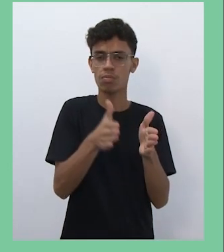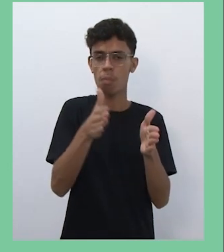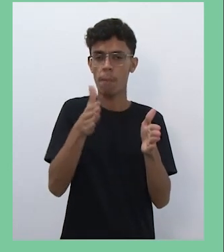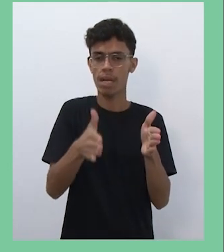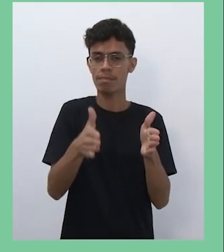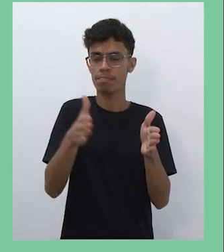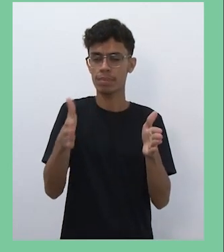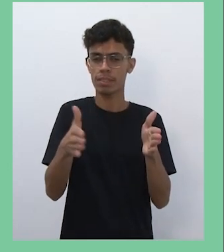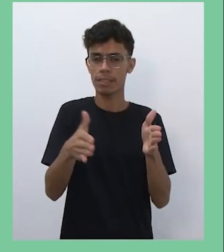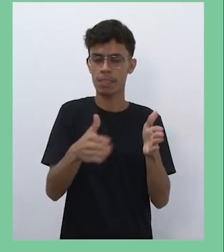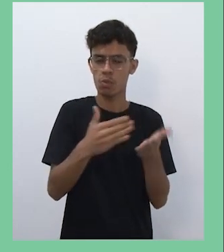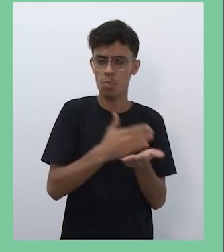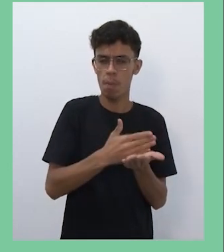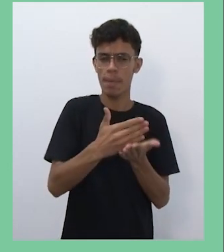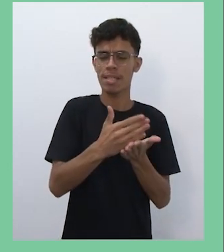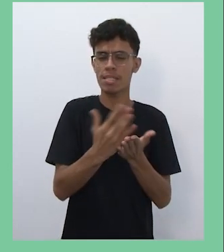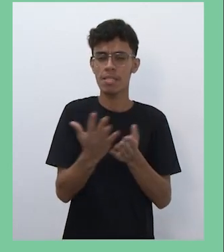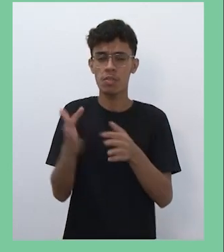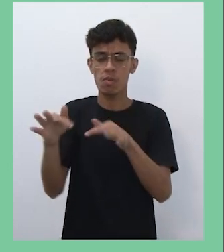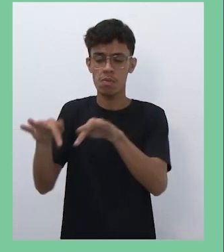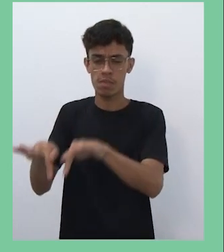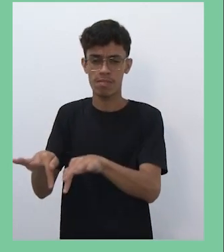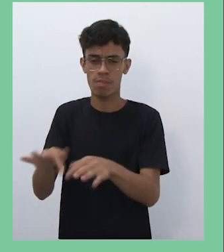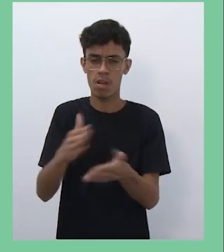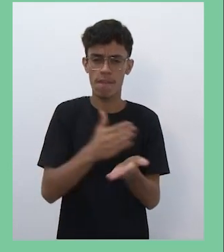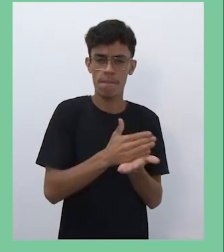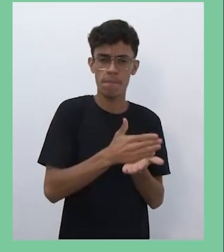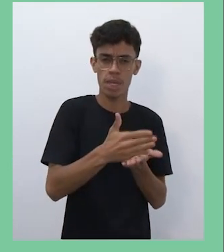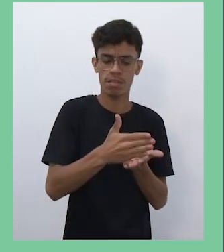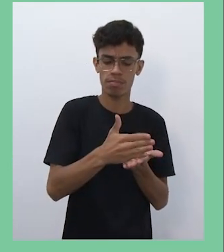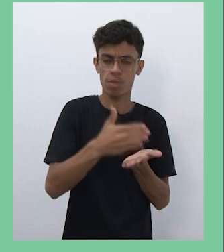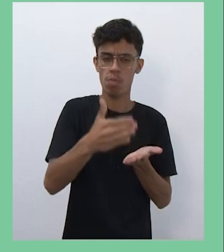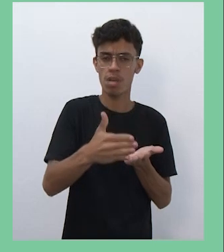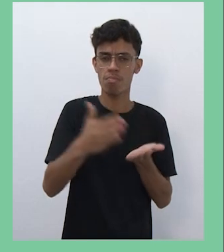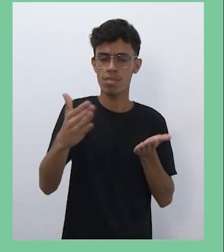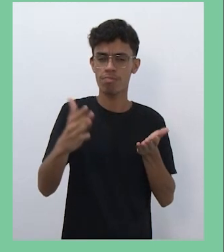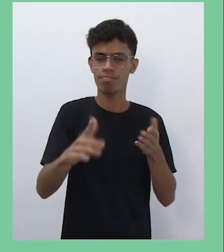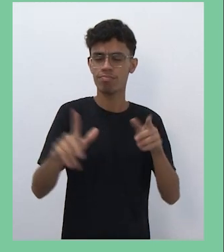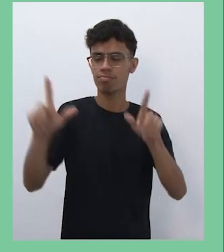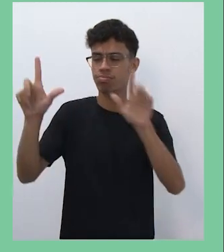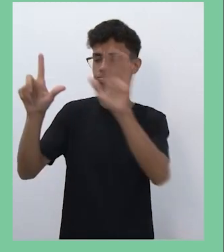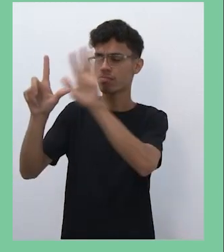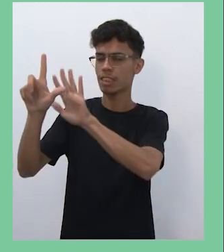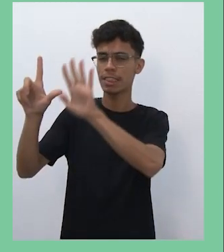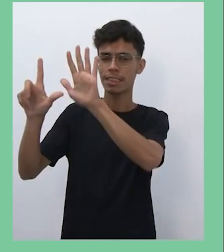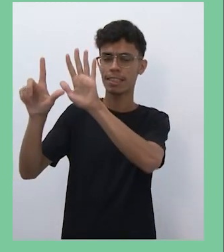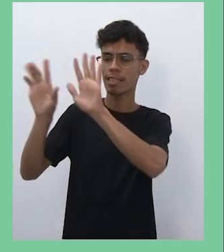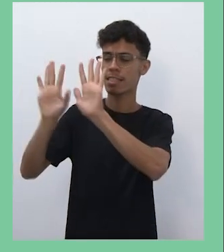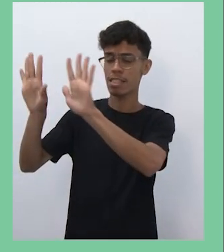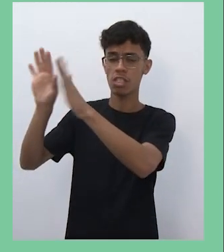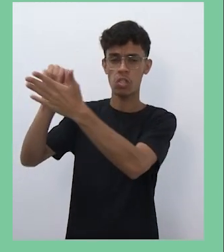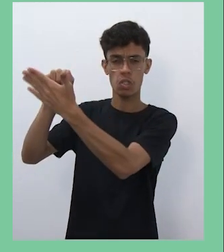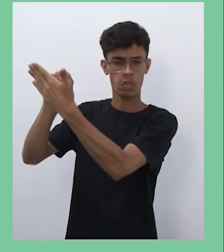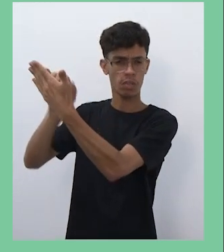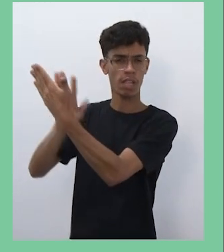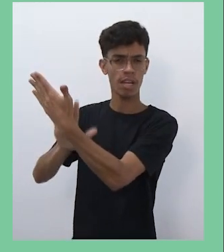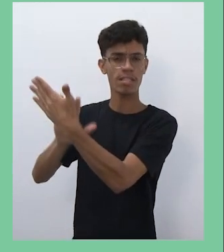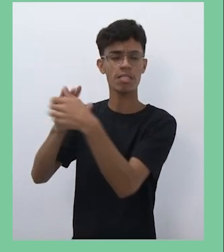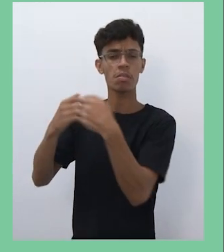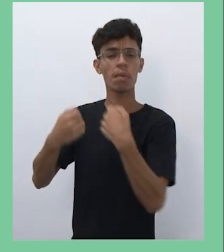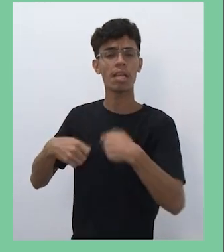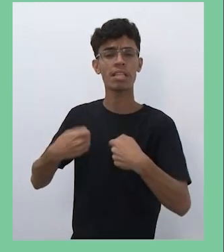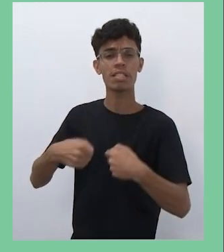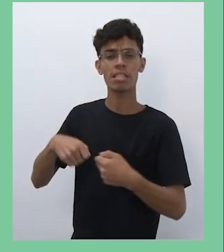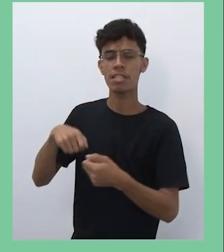definindo o início e fim de cada fase do projeto. Fazer um quadro onde apareçam as atividades relacionadas